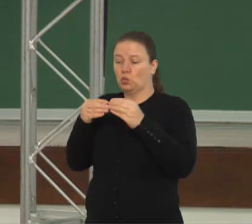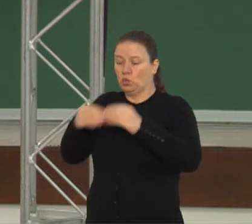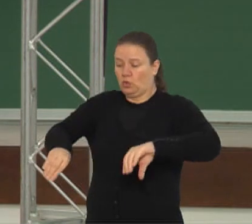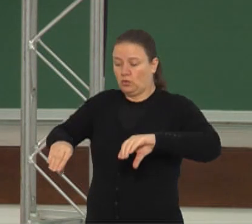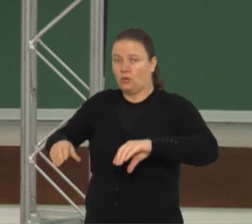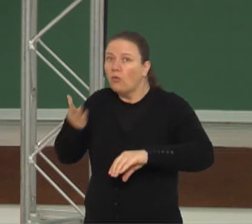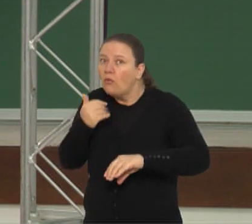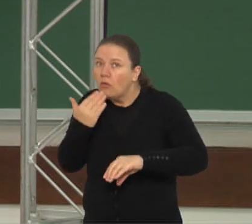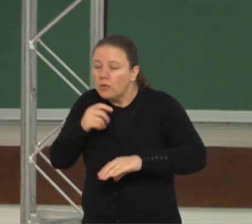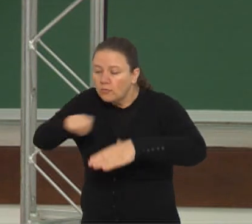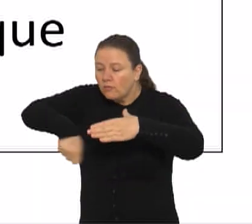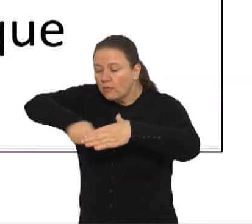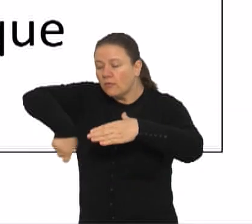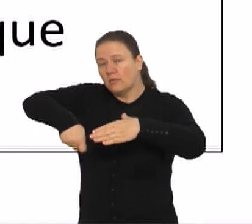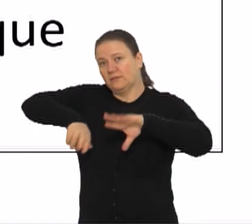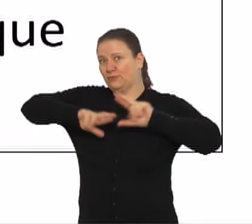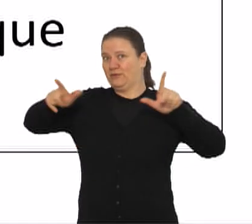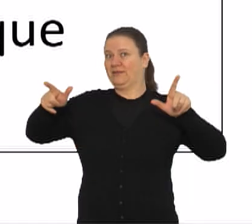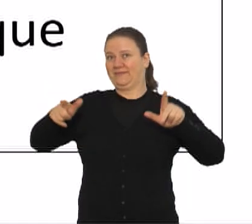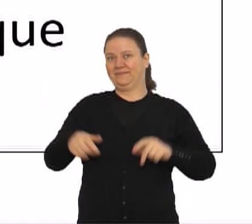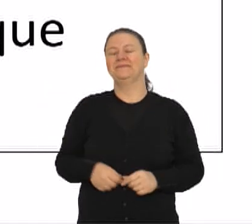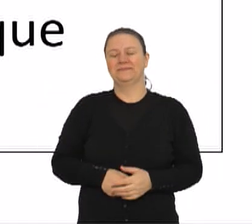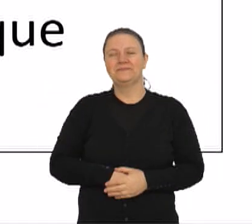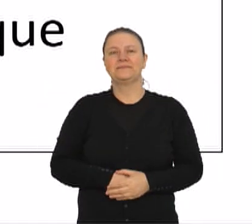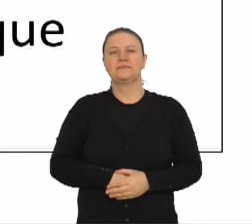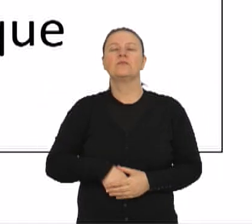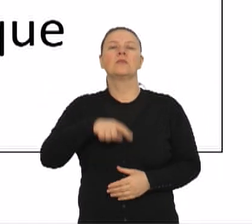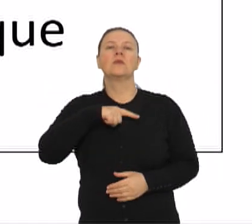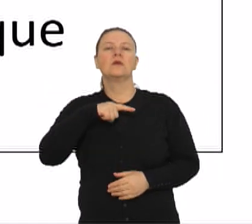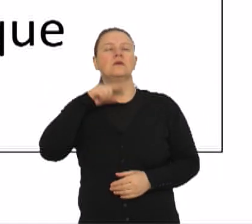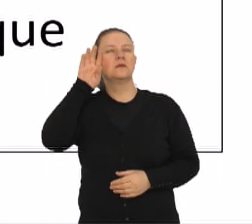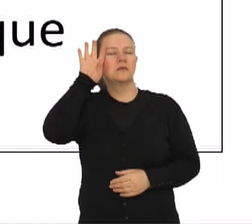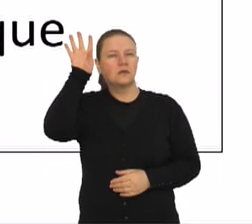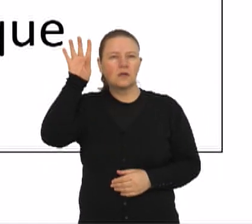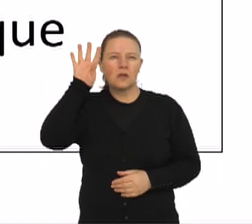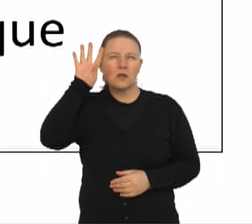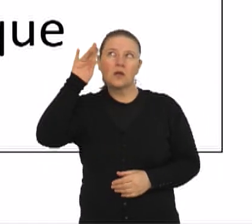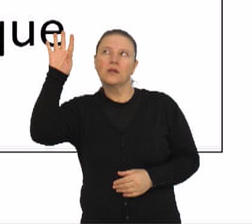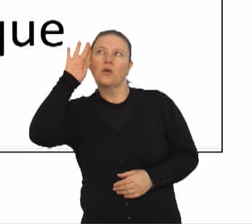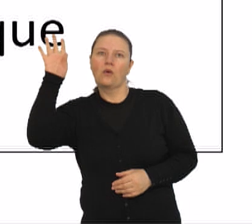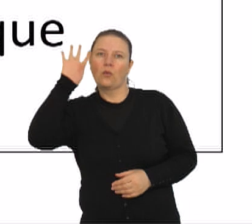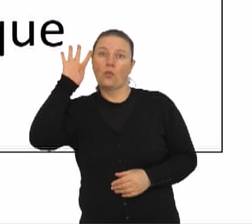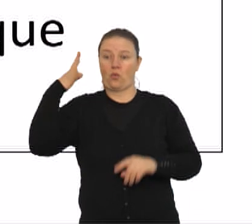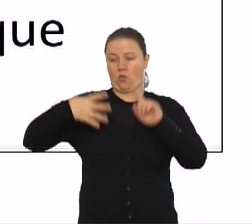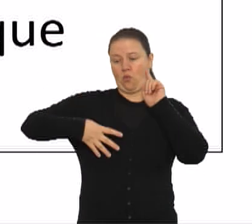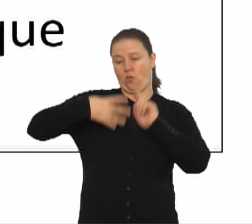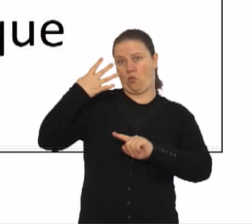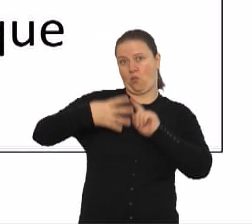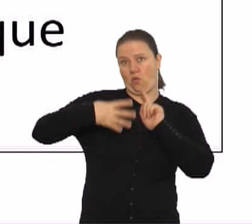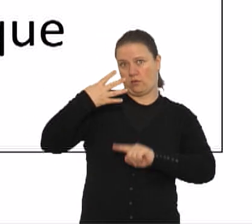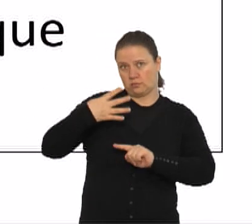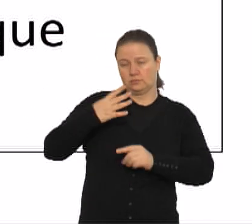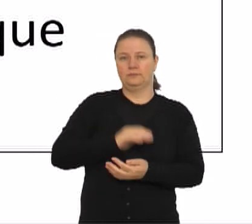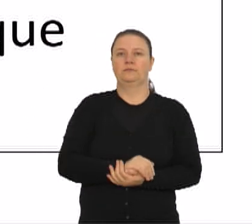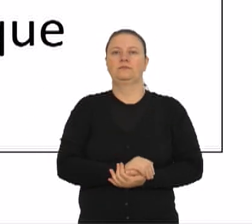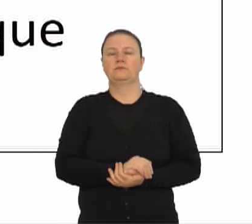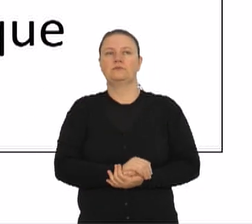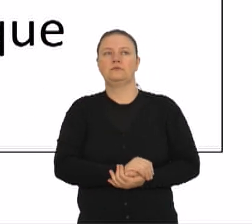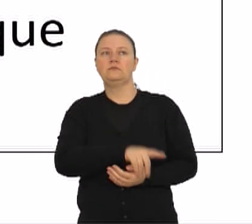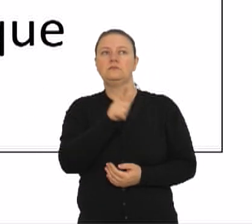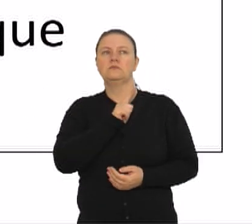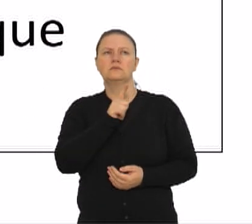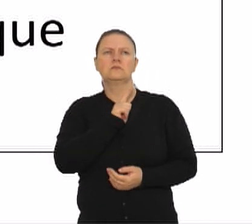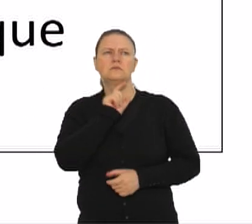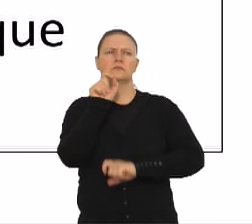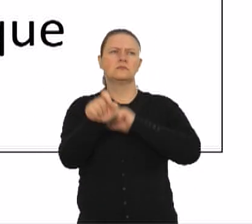Seguindo então, teoria das 4 causas aristotélicas. Causa material é aquilo que a